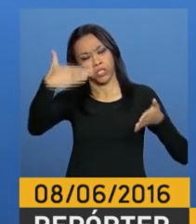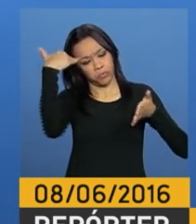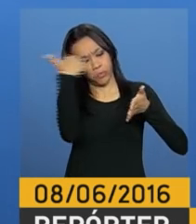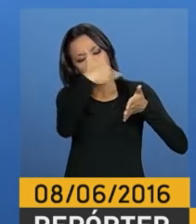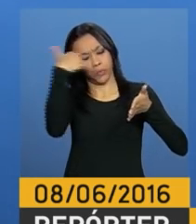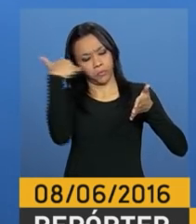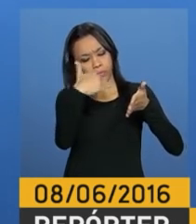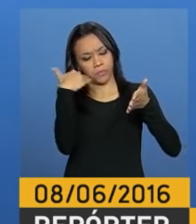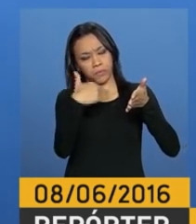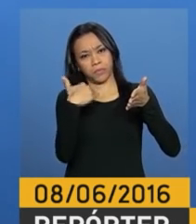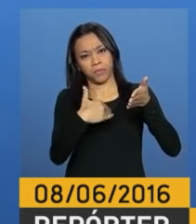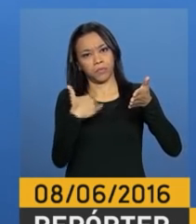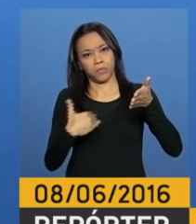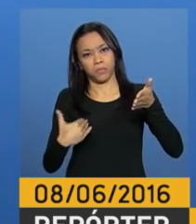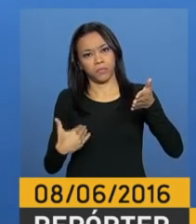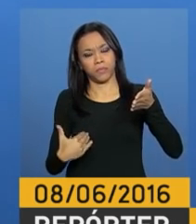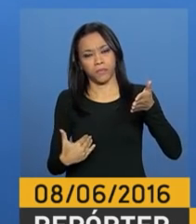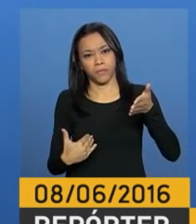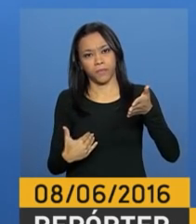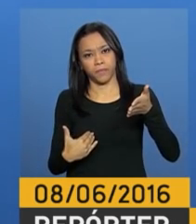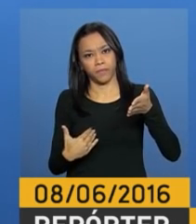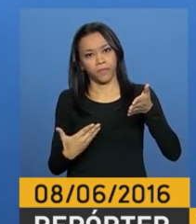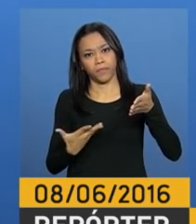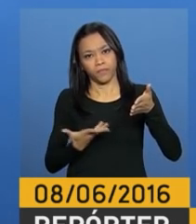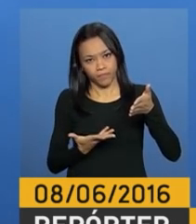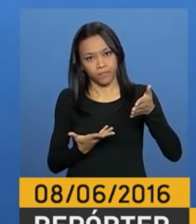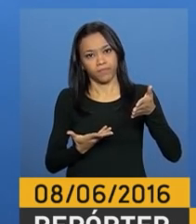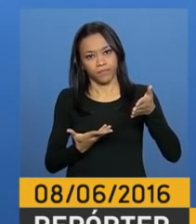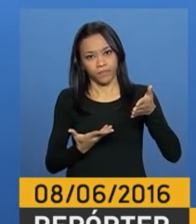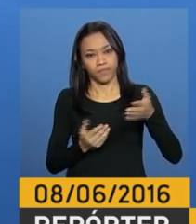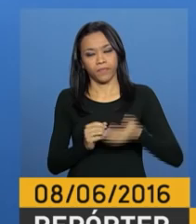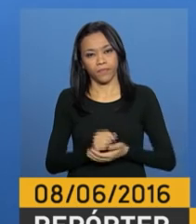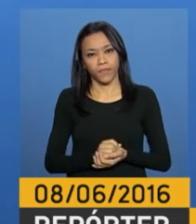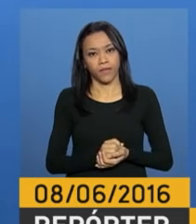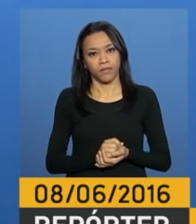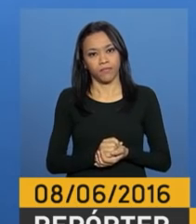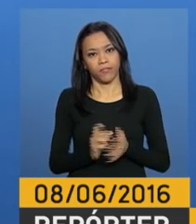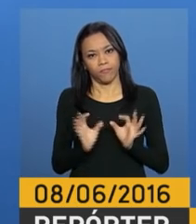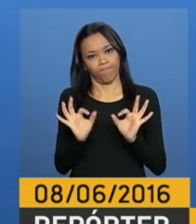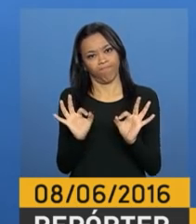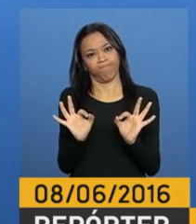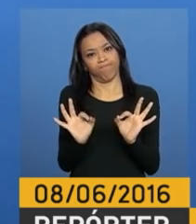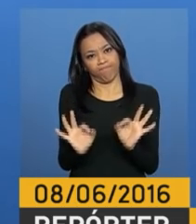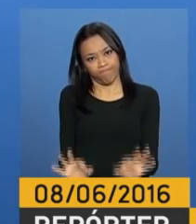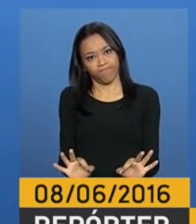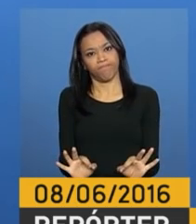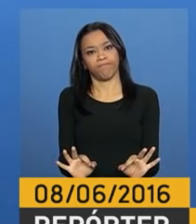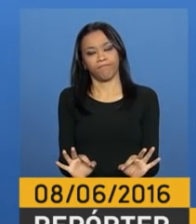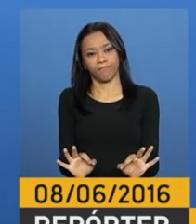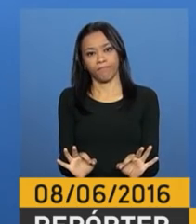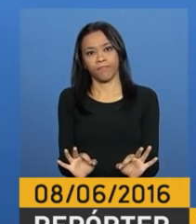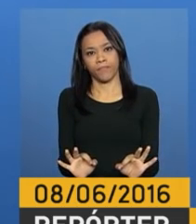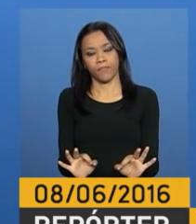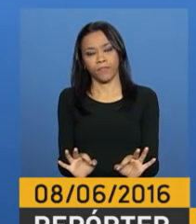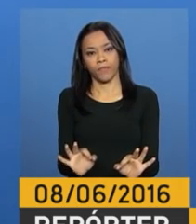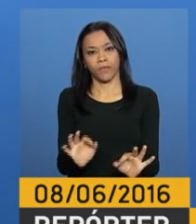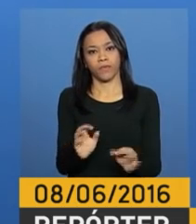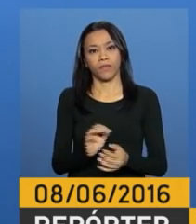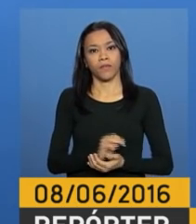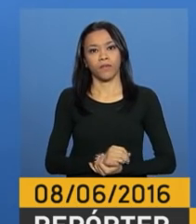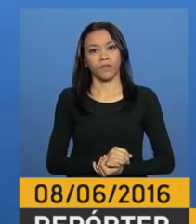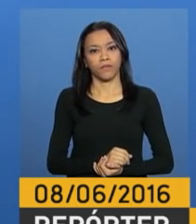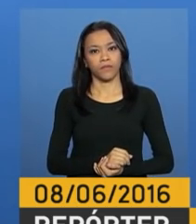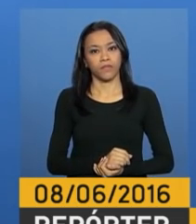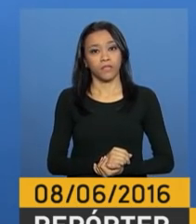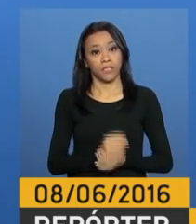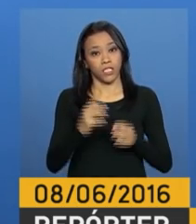conjuntura para manifestar de maneira mais precisa e indo ao encontro do